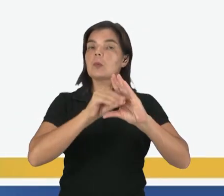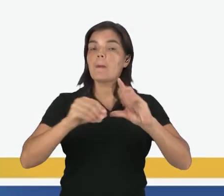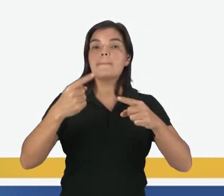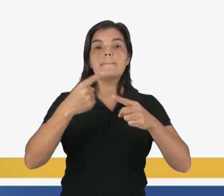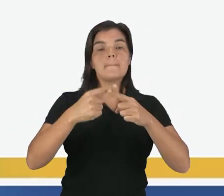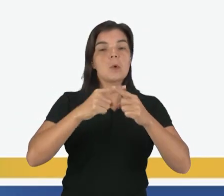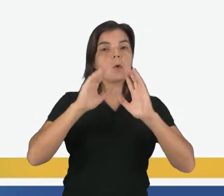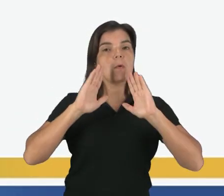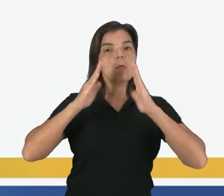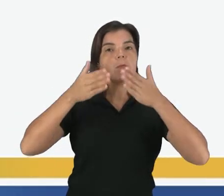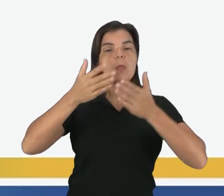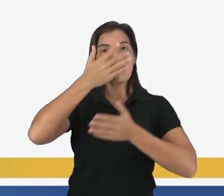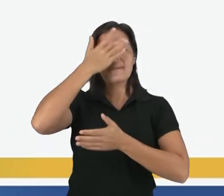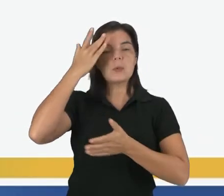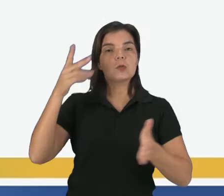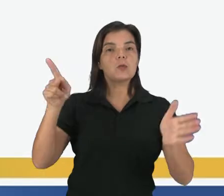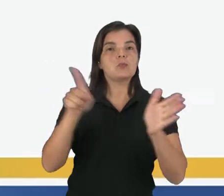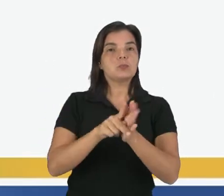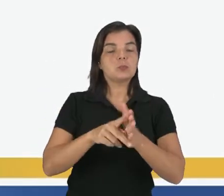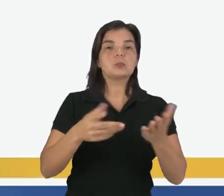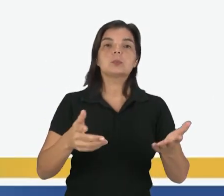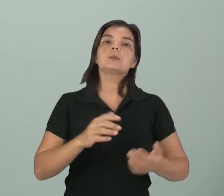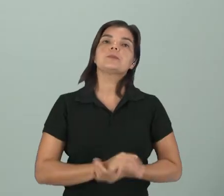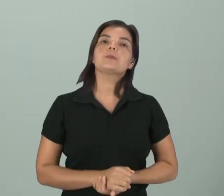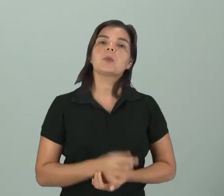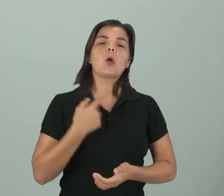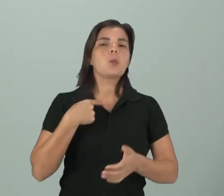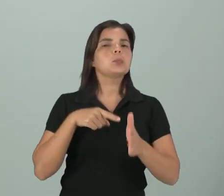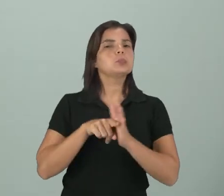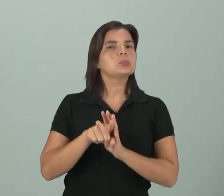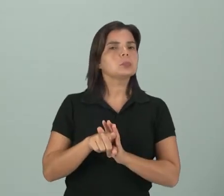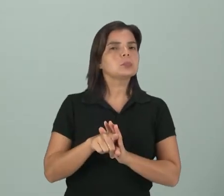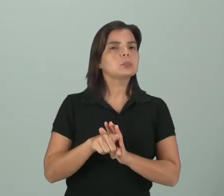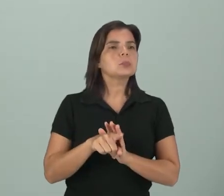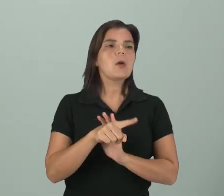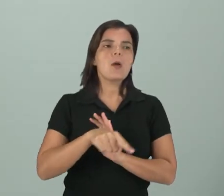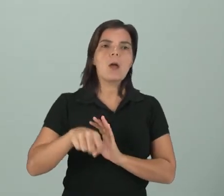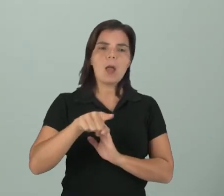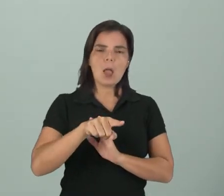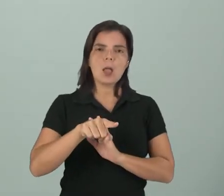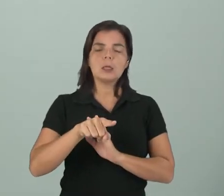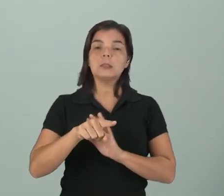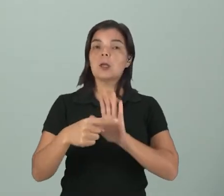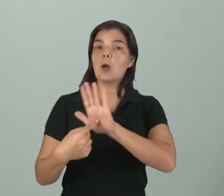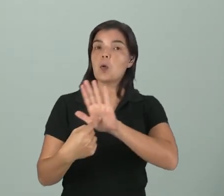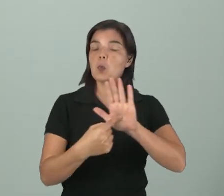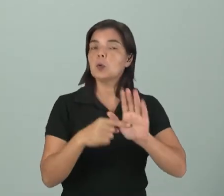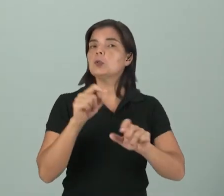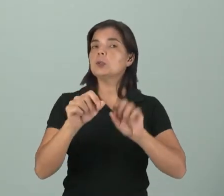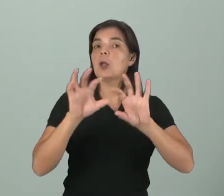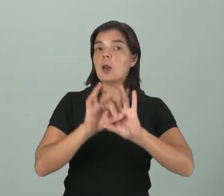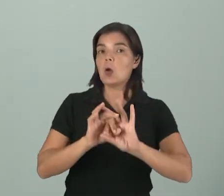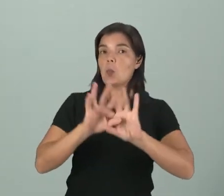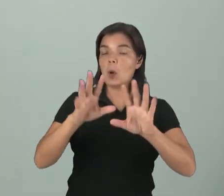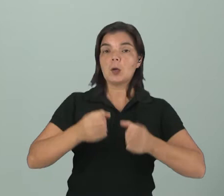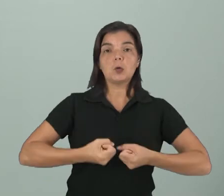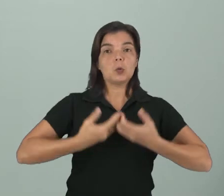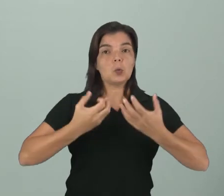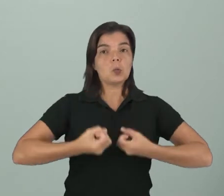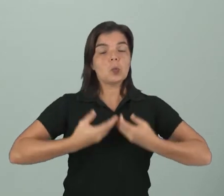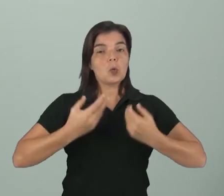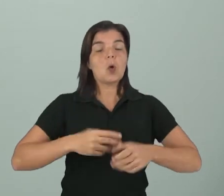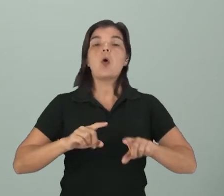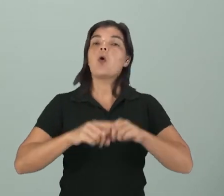ele postou diretamente para uma pessoa específica. Agora eu pergunto para vocês, essa postagem se trata de liberdade de expressão